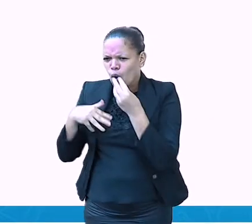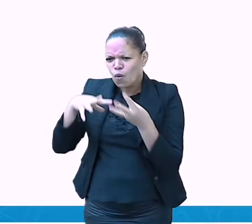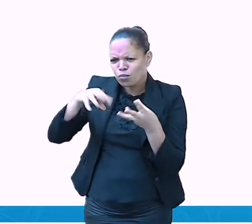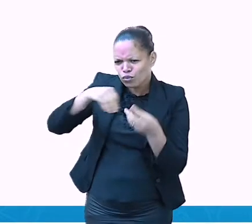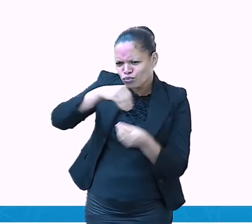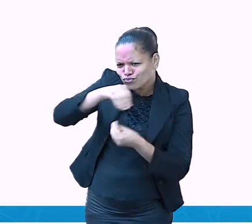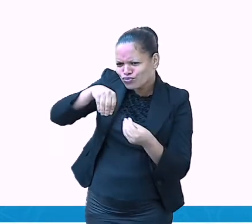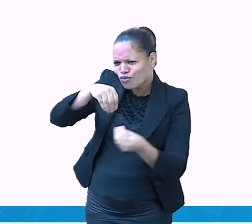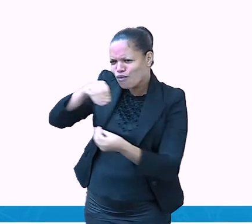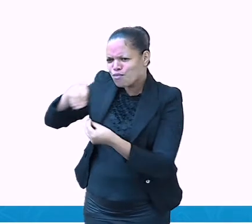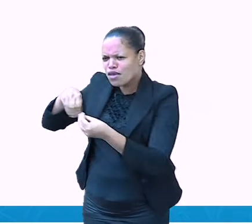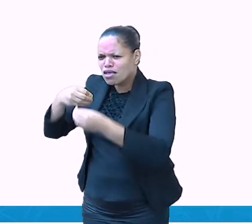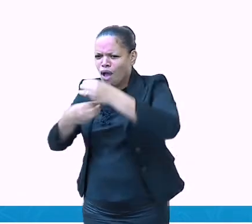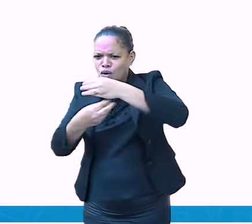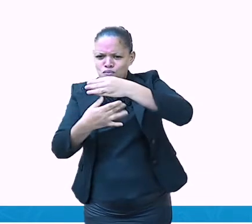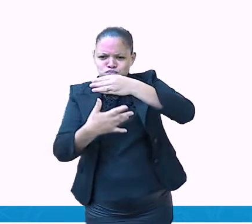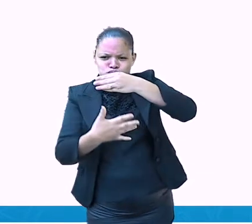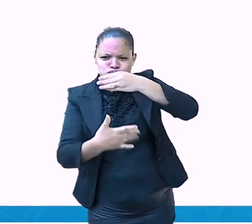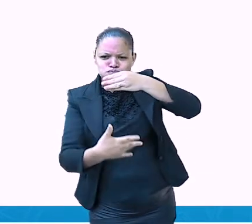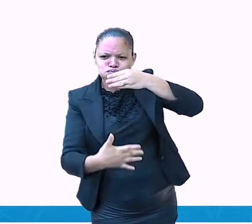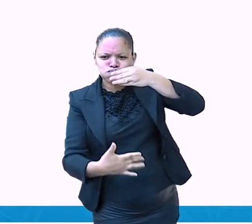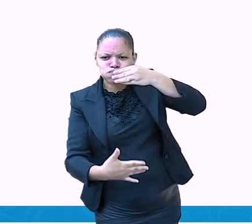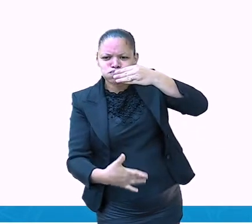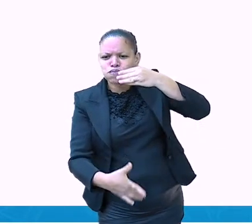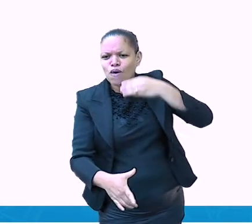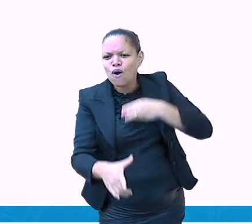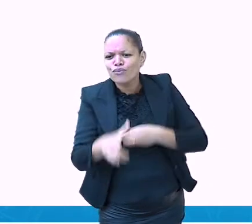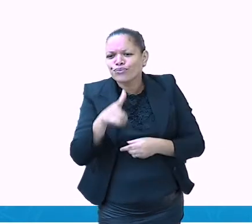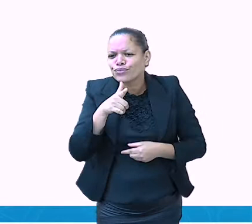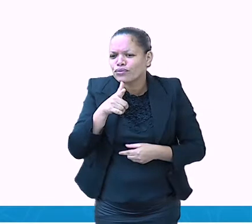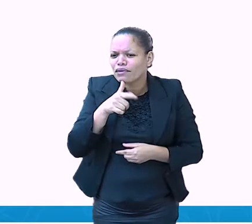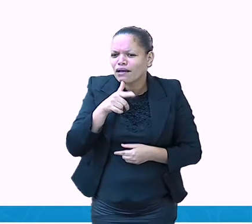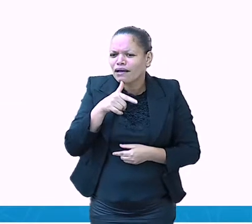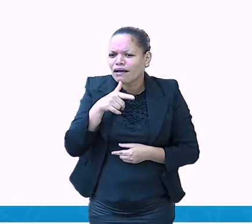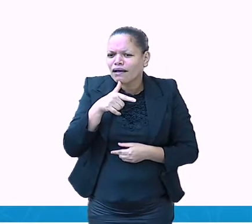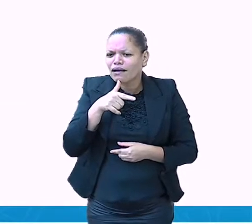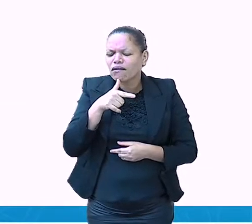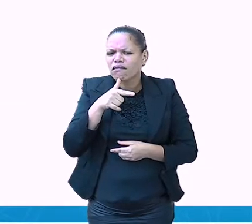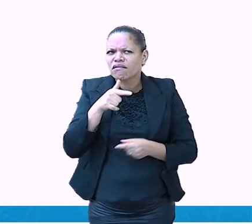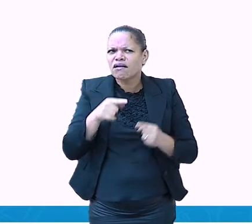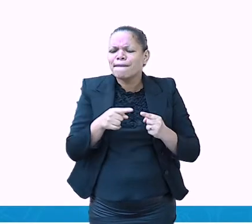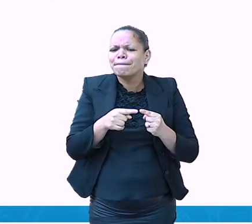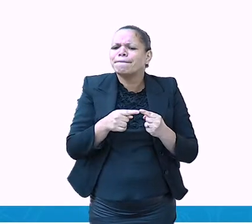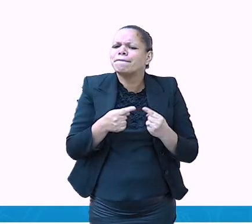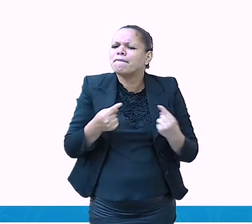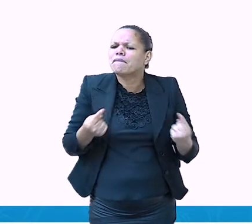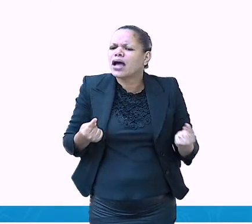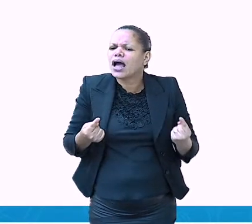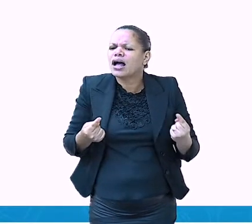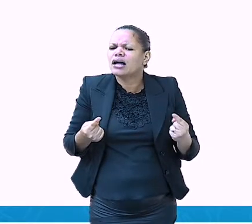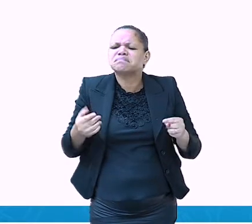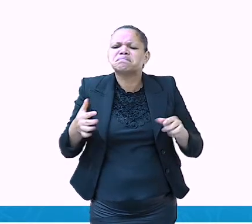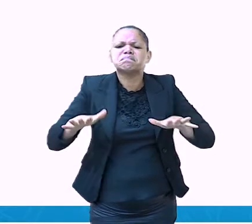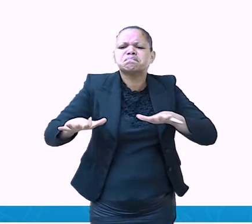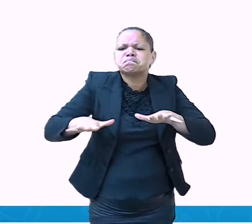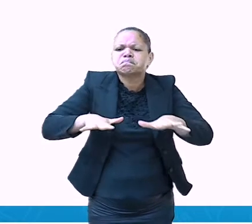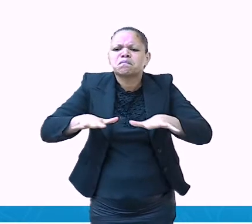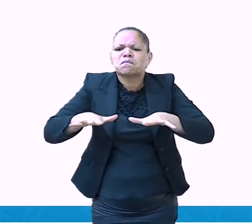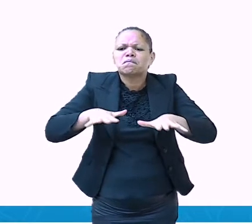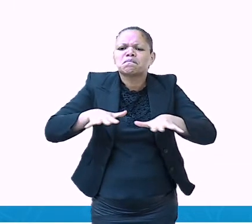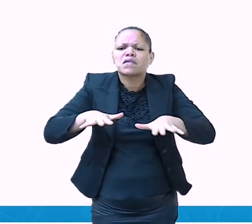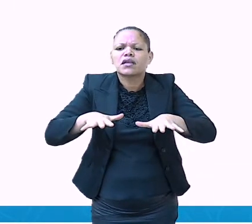pelo fundo do mar na água. Mas se ela não se movimenta, como ela se